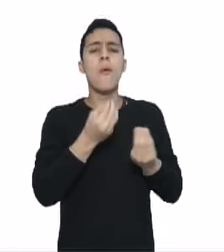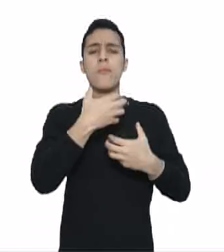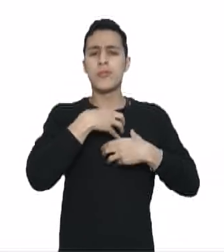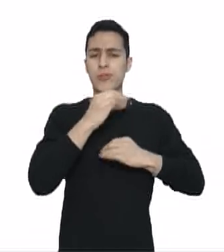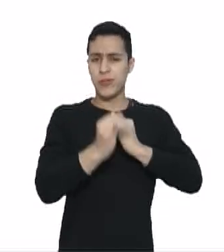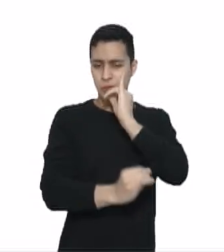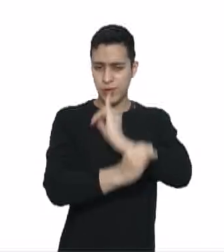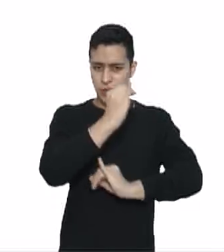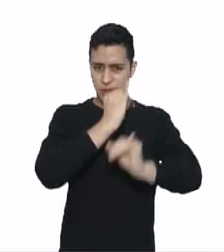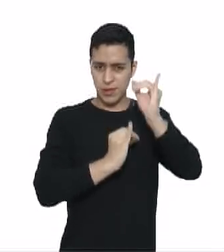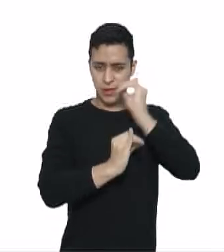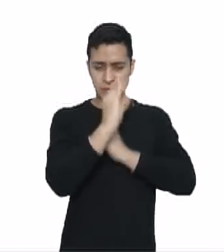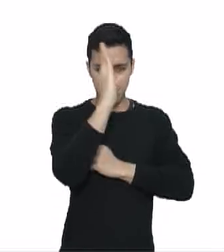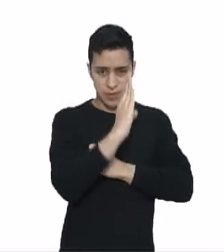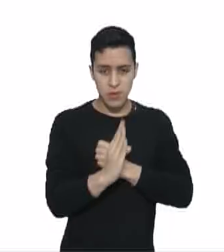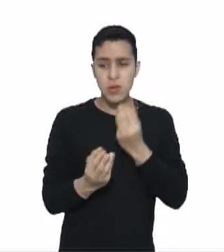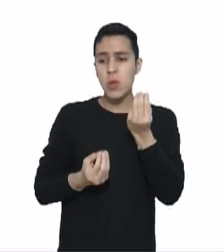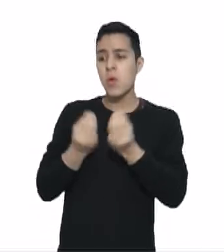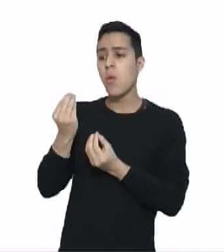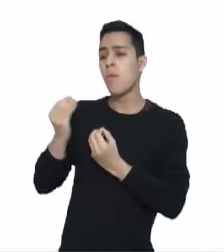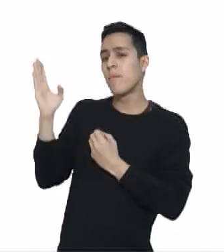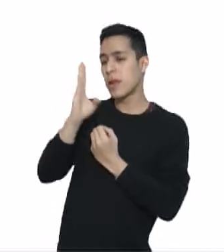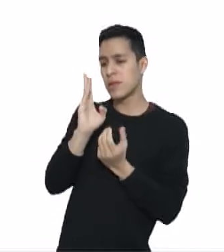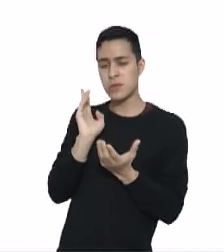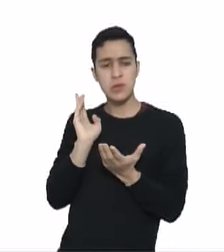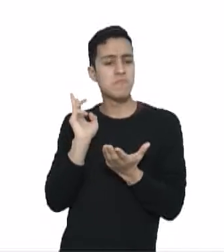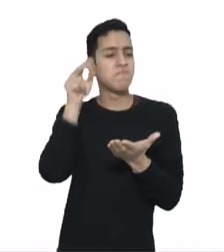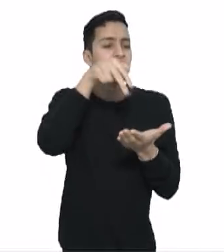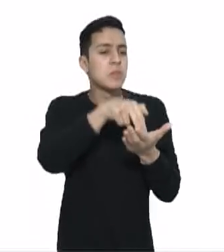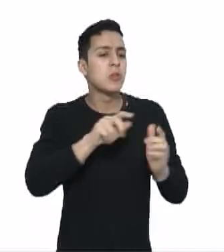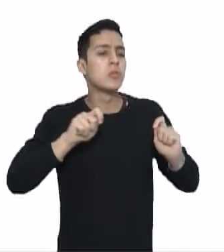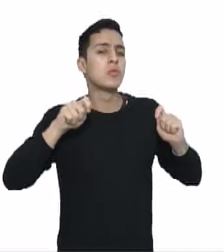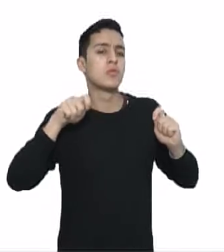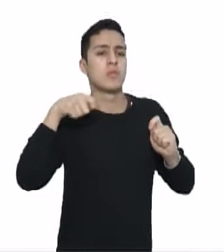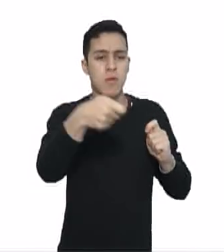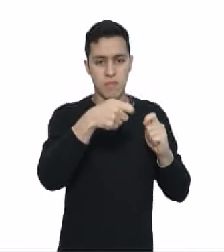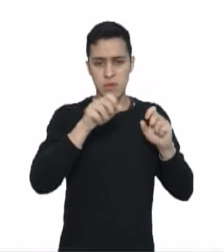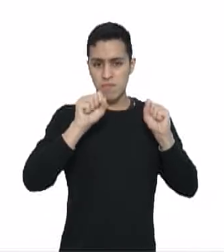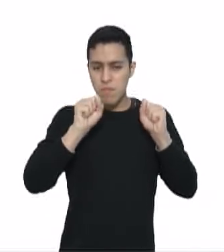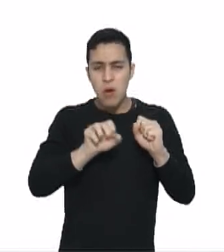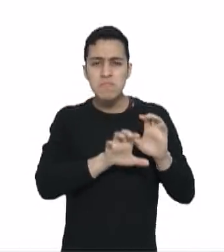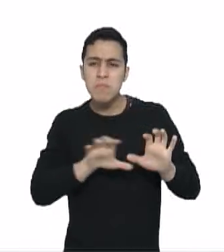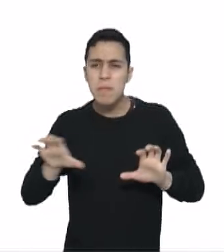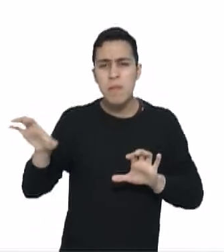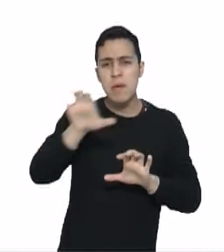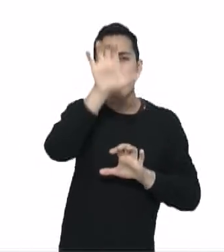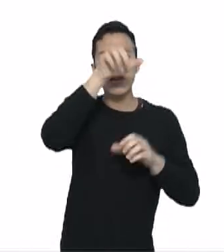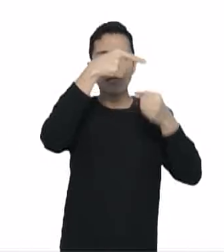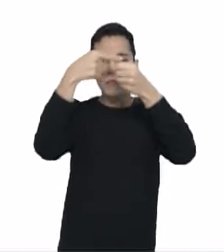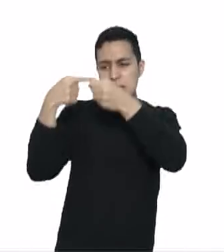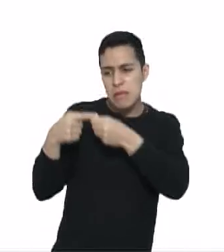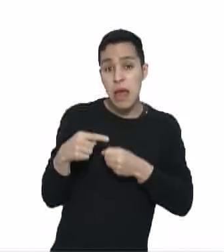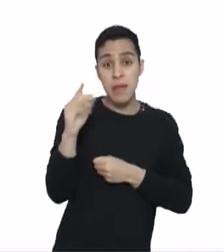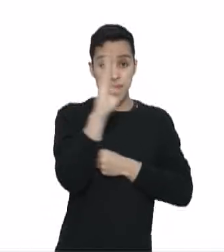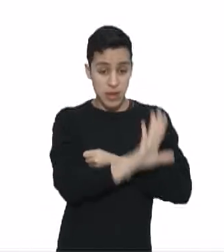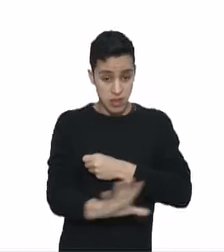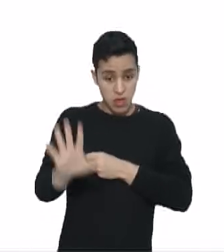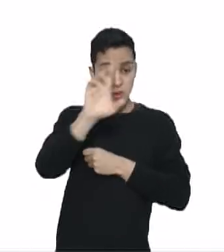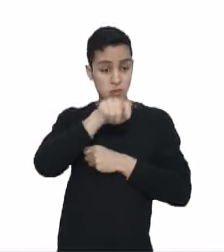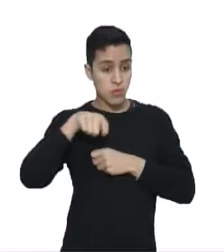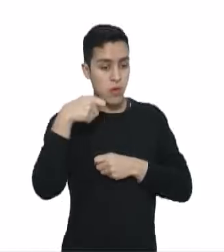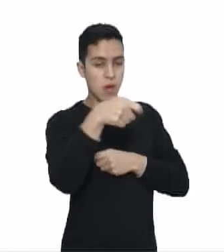diretrizes para a atuação da União, dos Estados, do Distrito Federal e dos municípios em relação à